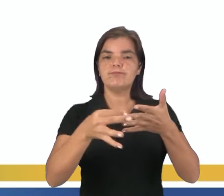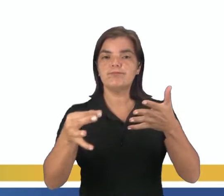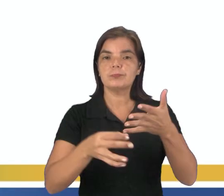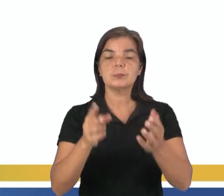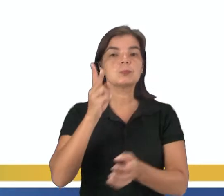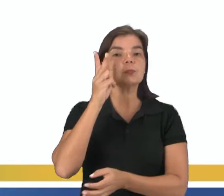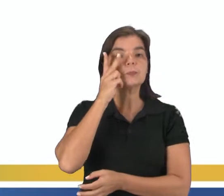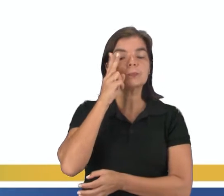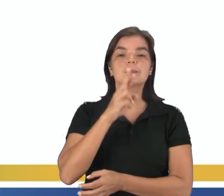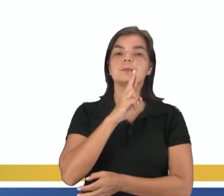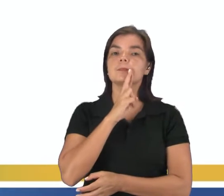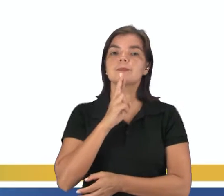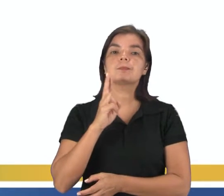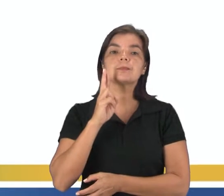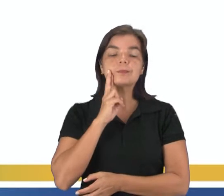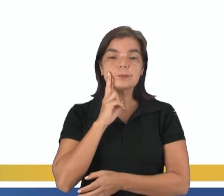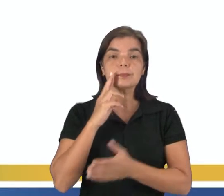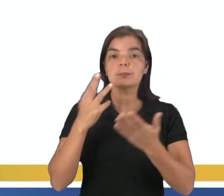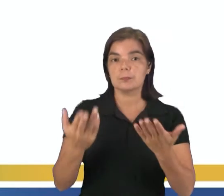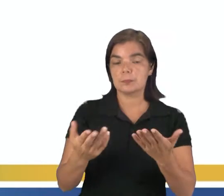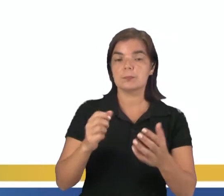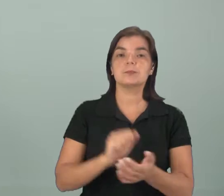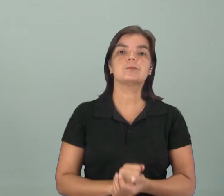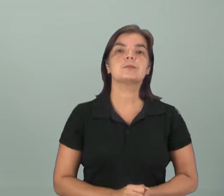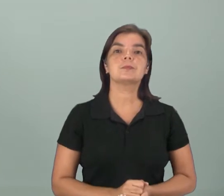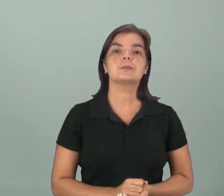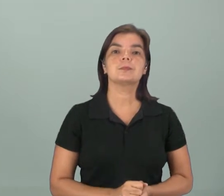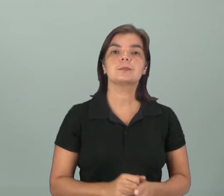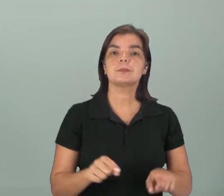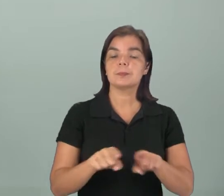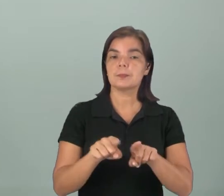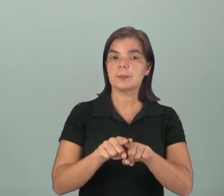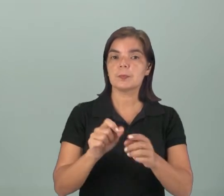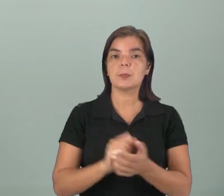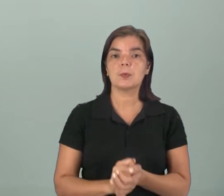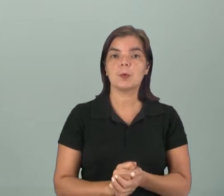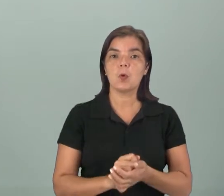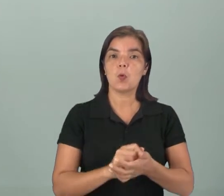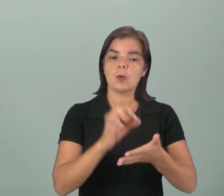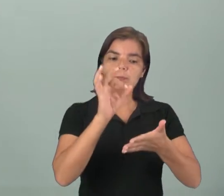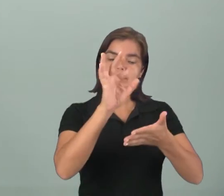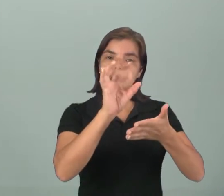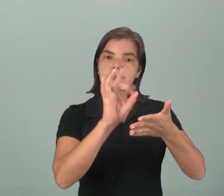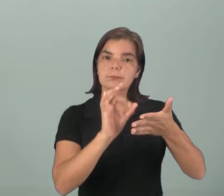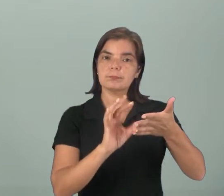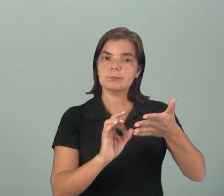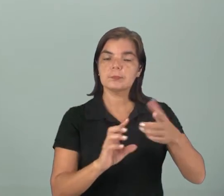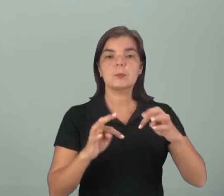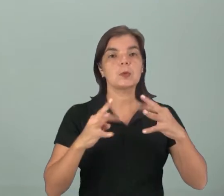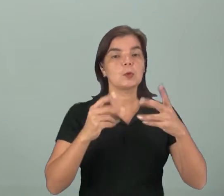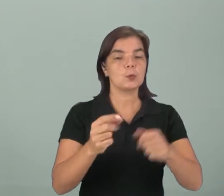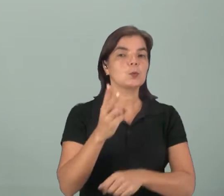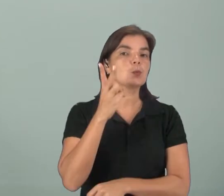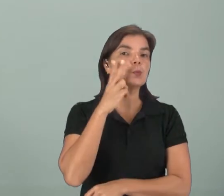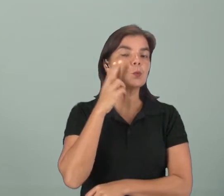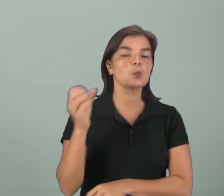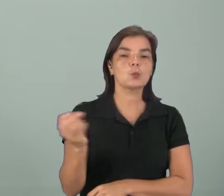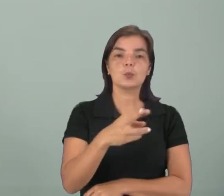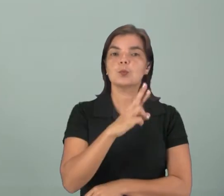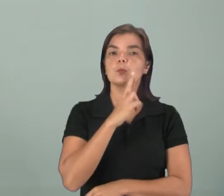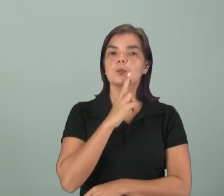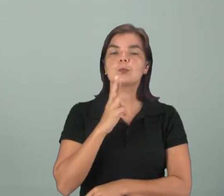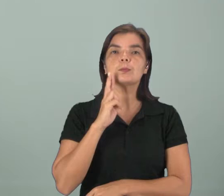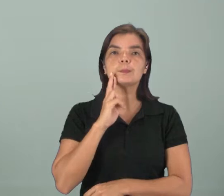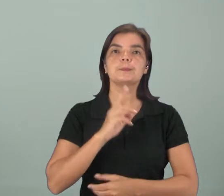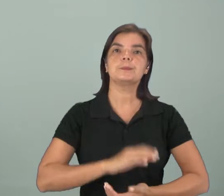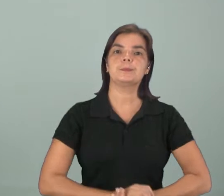seu restaurante, né? Nessa carta ele me mandava o novo menu que incluía todos os vinhos do seu novo restaurante.